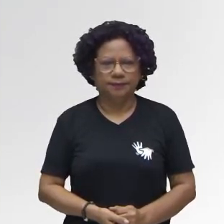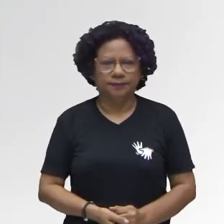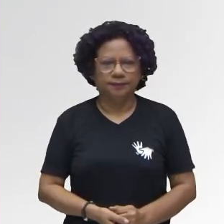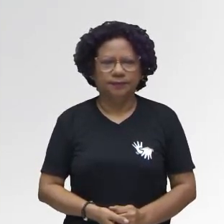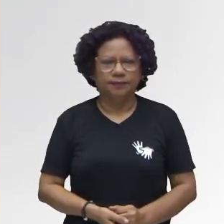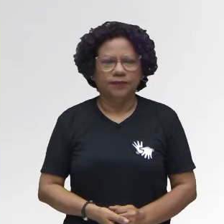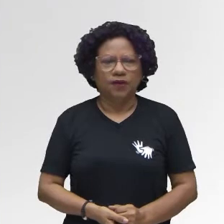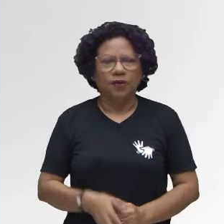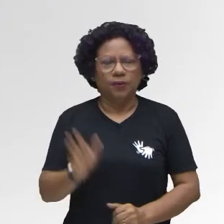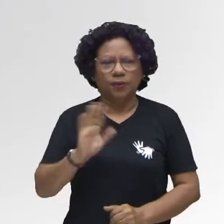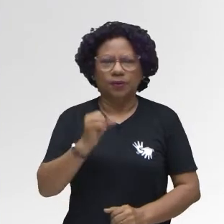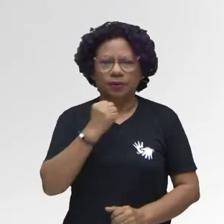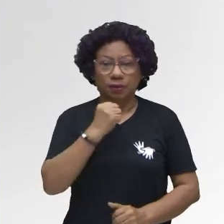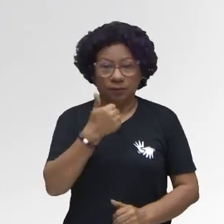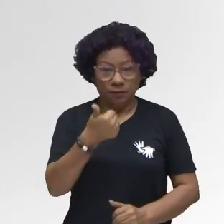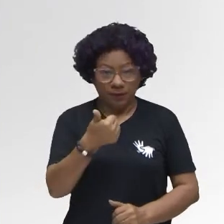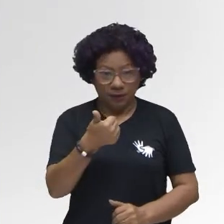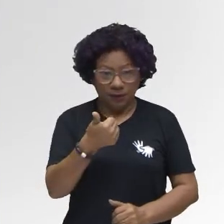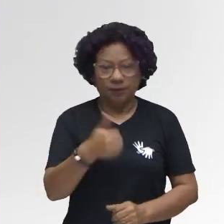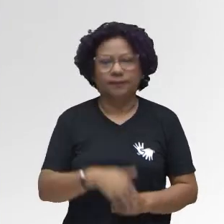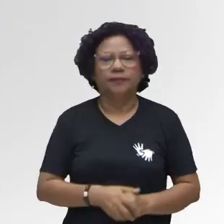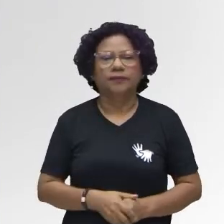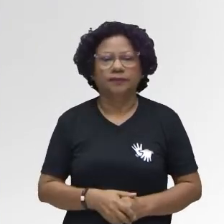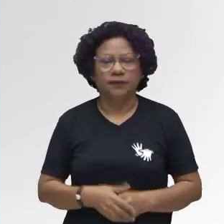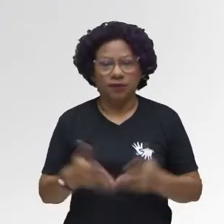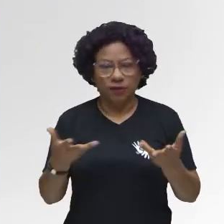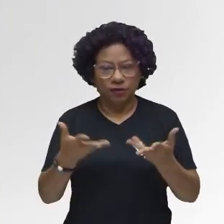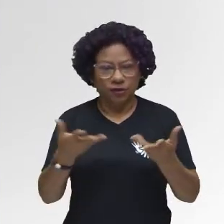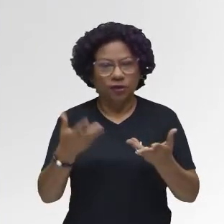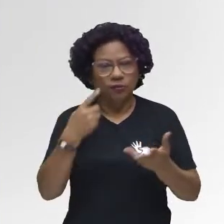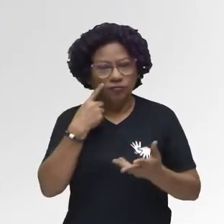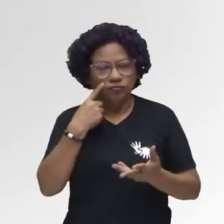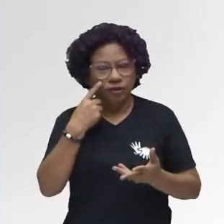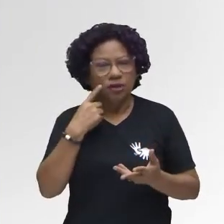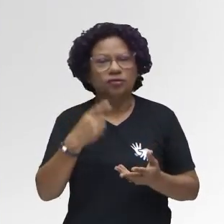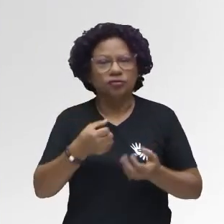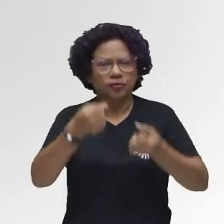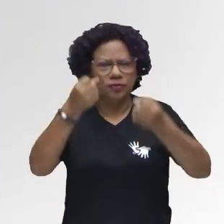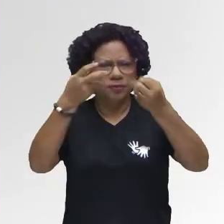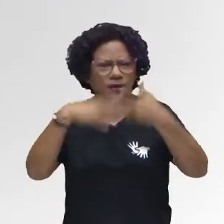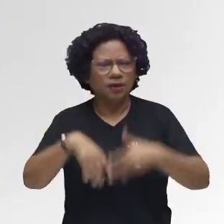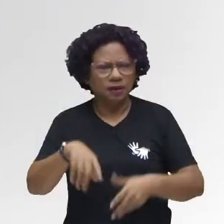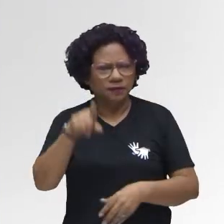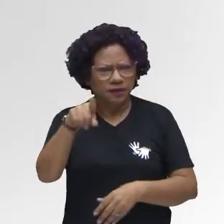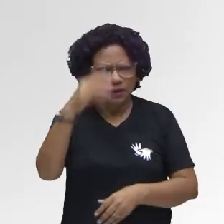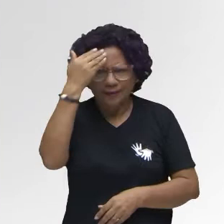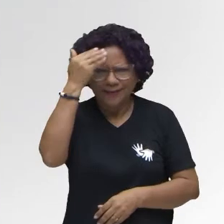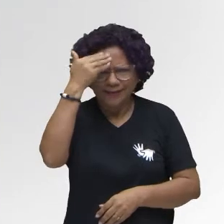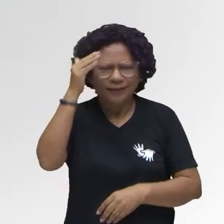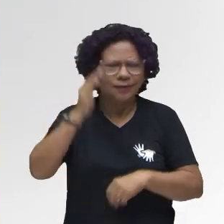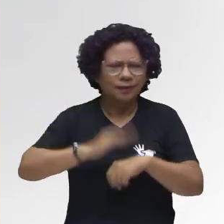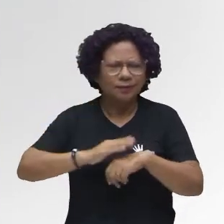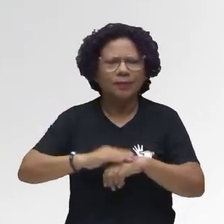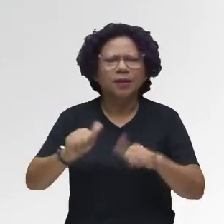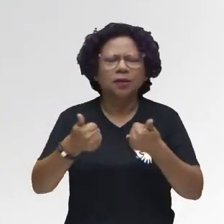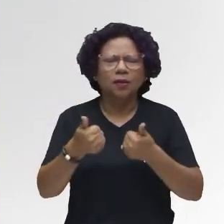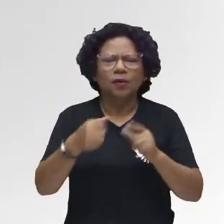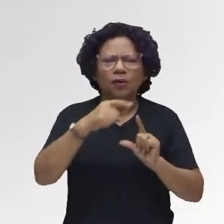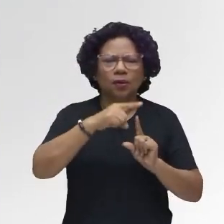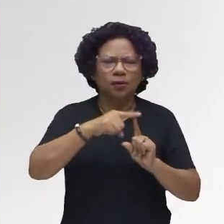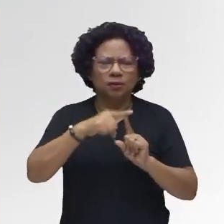Olá, turma! Hoje eu venho com a missão de ajudar vocês a compreenderem os tipos de